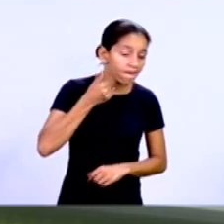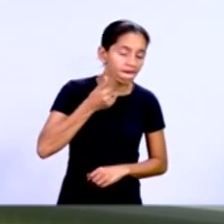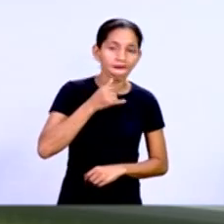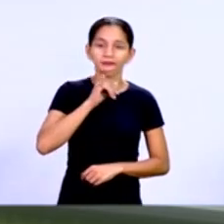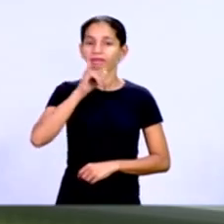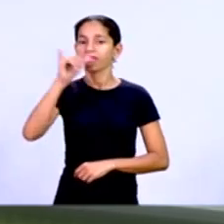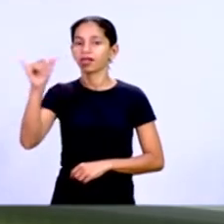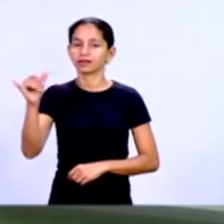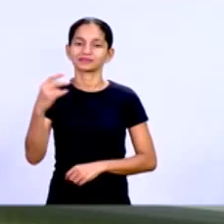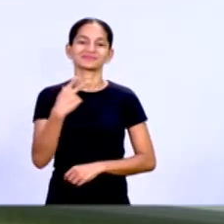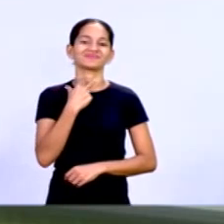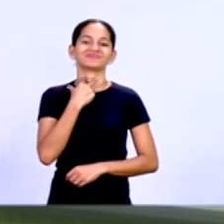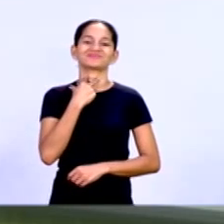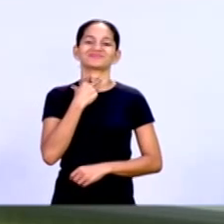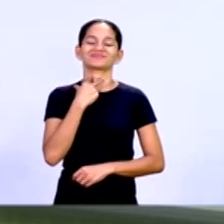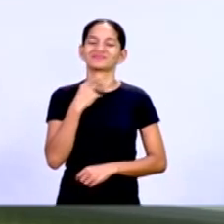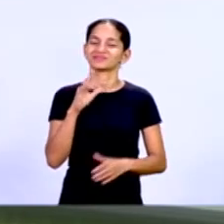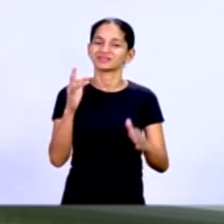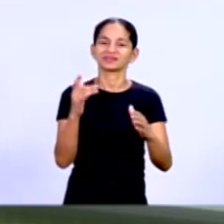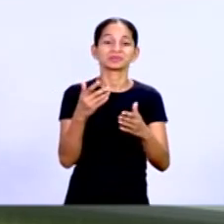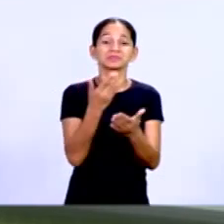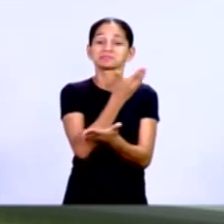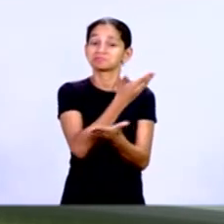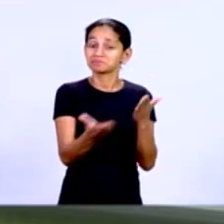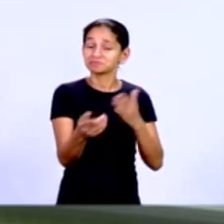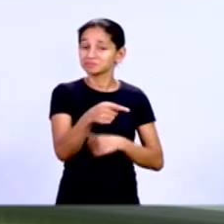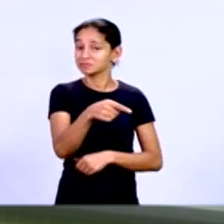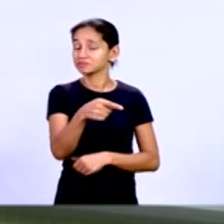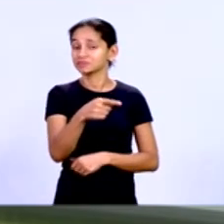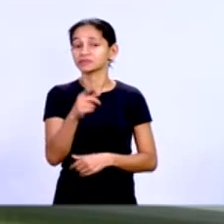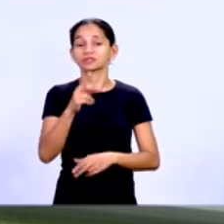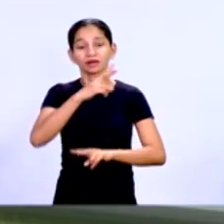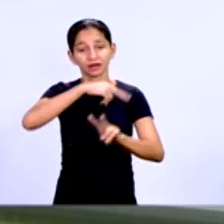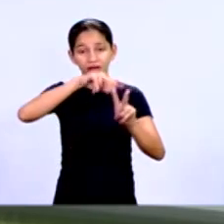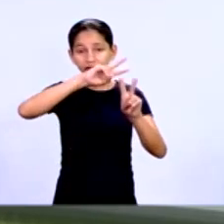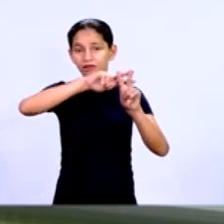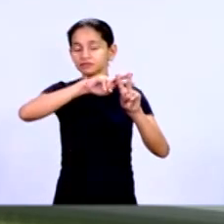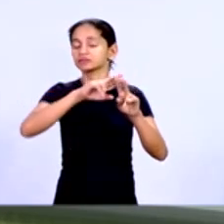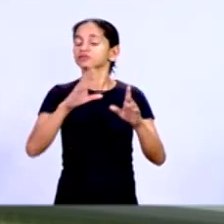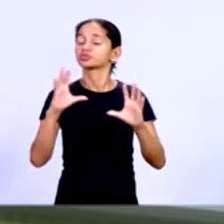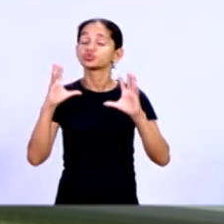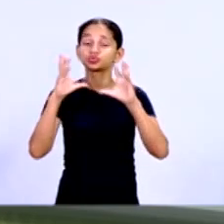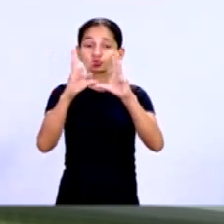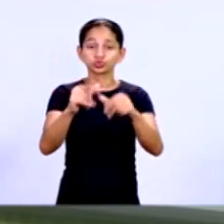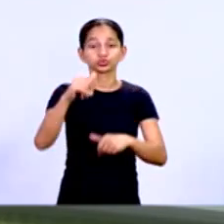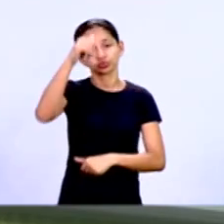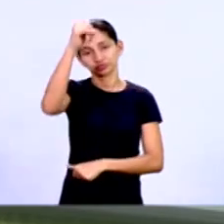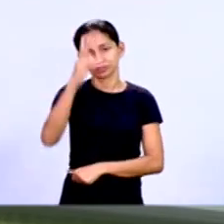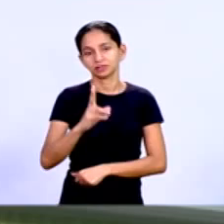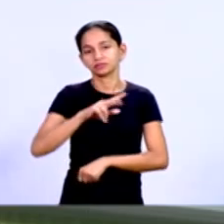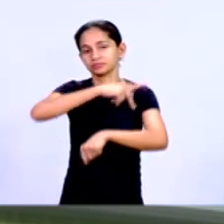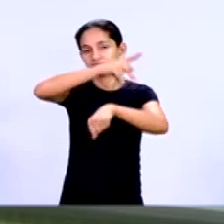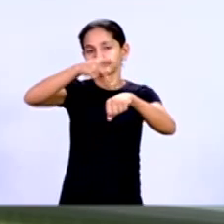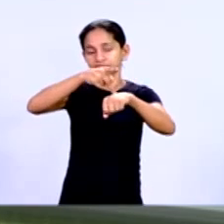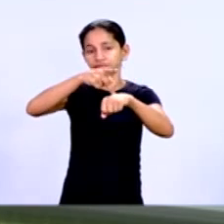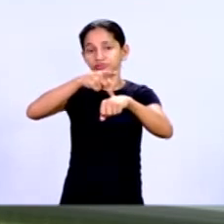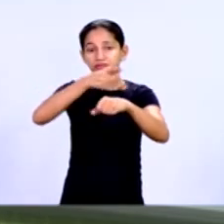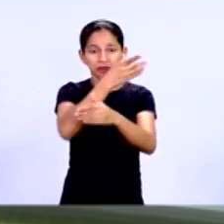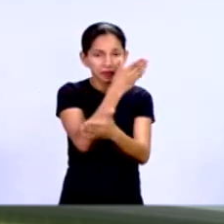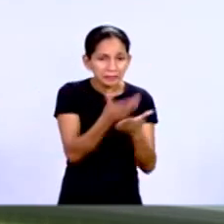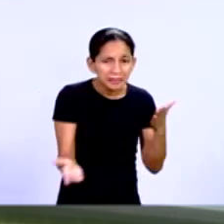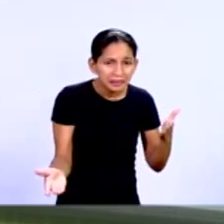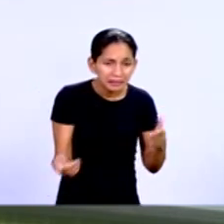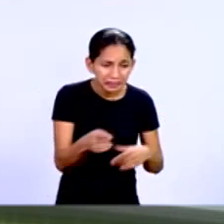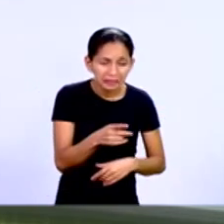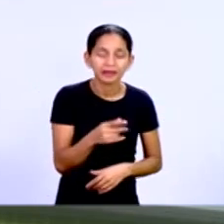distorcida, causando fraude, porque isso não caracteriza como um crime contra a economia nacional. Quando você lesa alguém passando